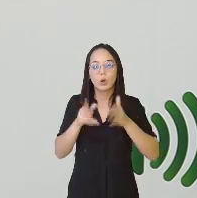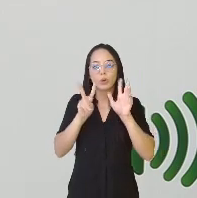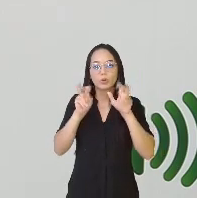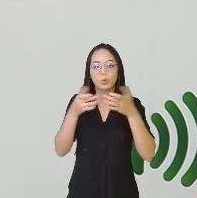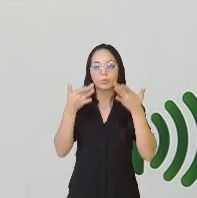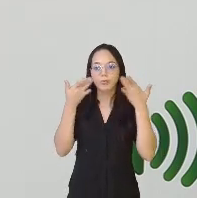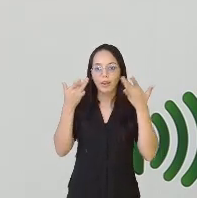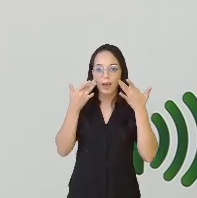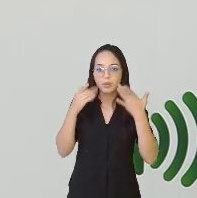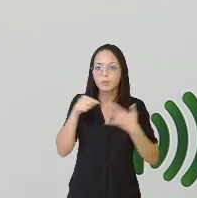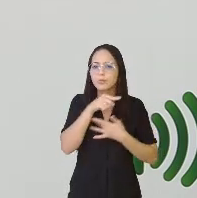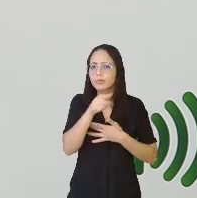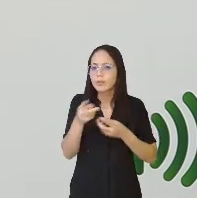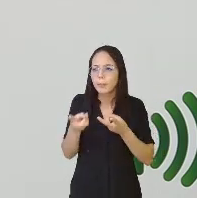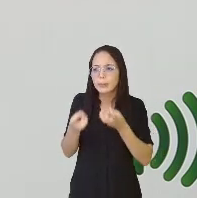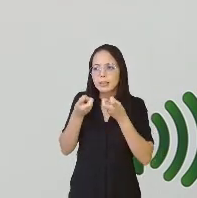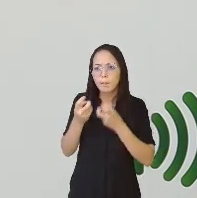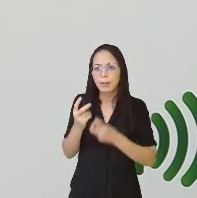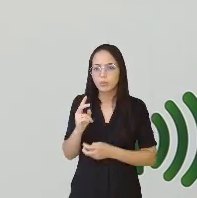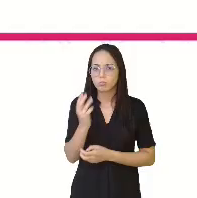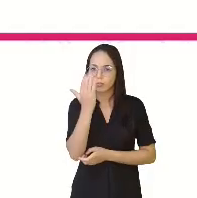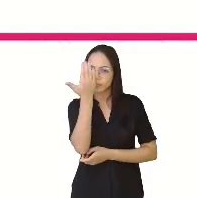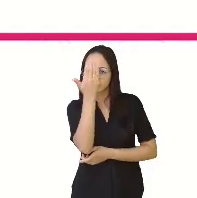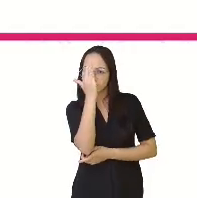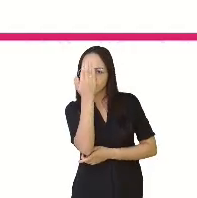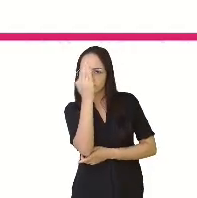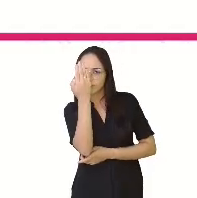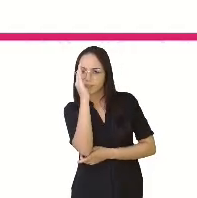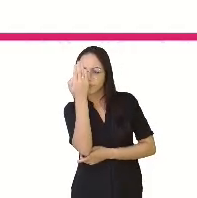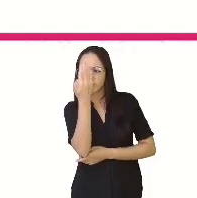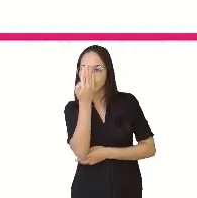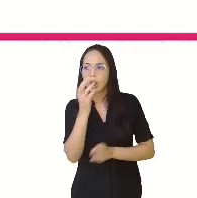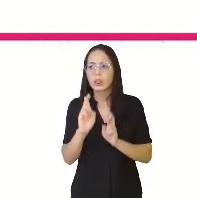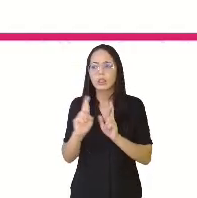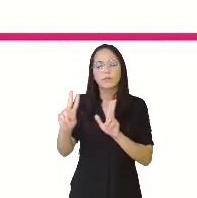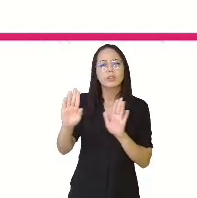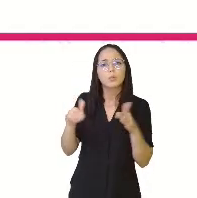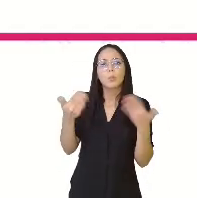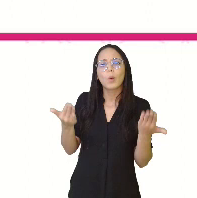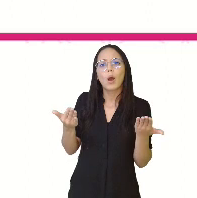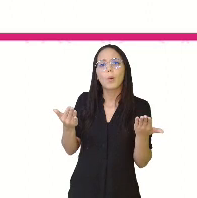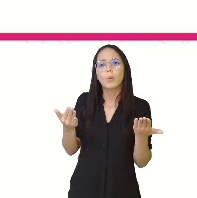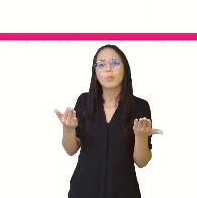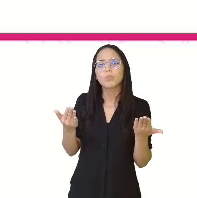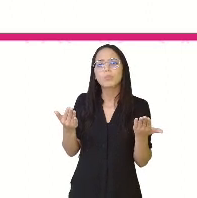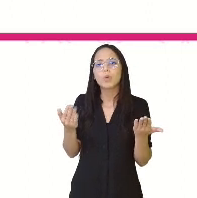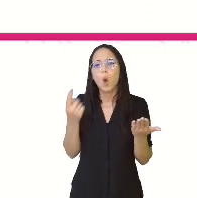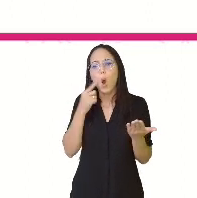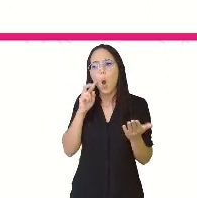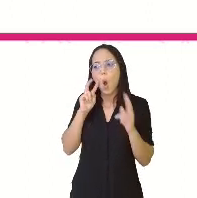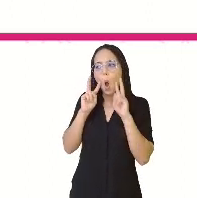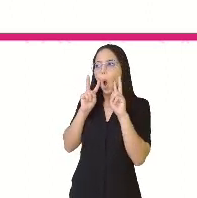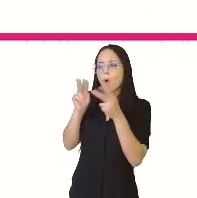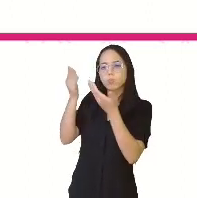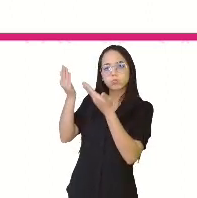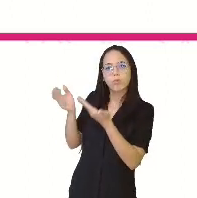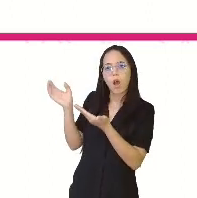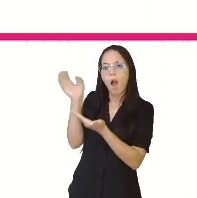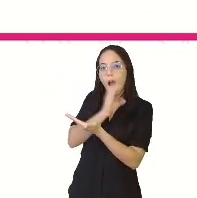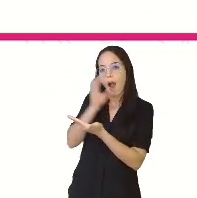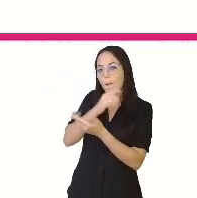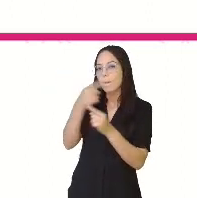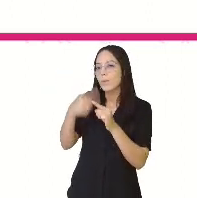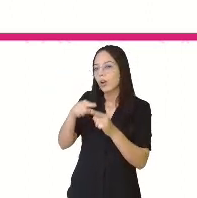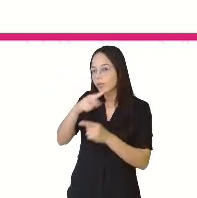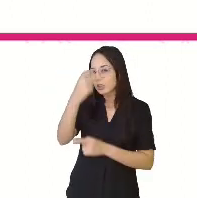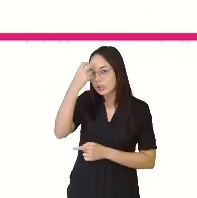teatro. Você está observando essas duas máscaras aí? Qual a diferença delas duas? Observa assim, bem rapidinho, que eu sei que você é